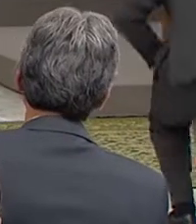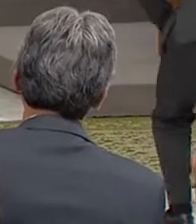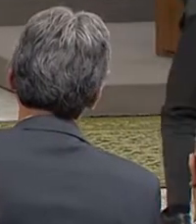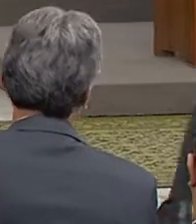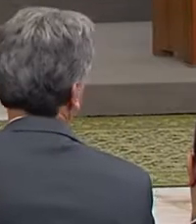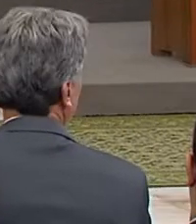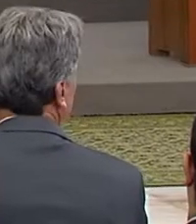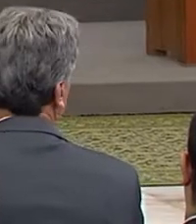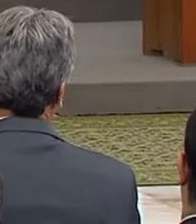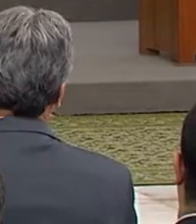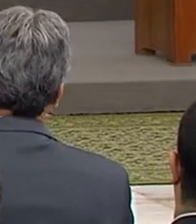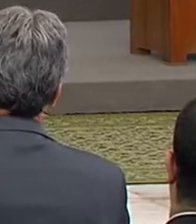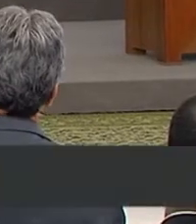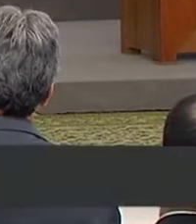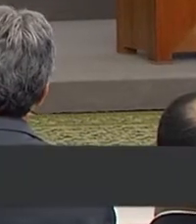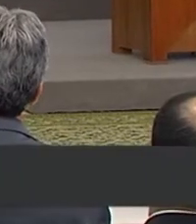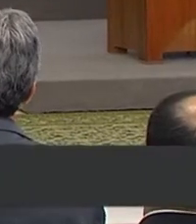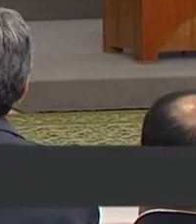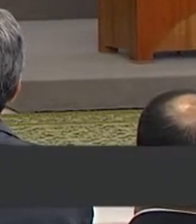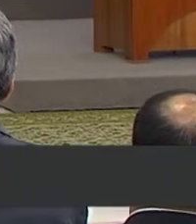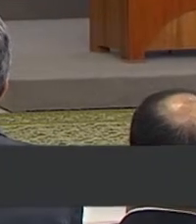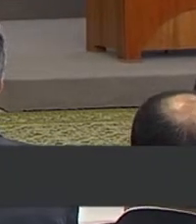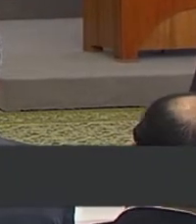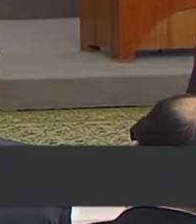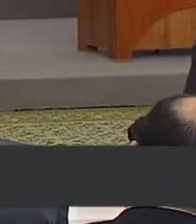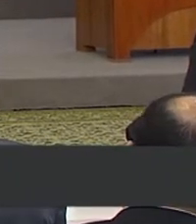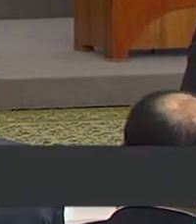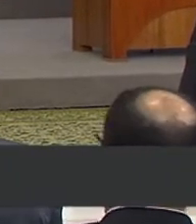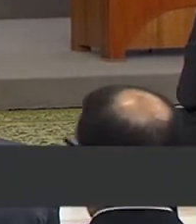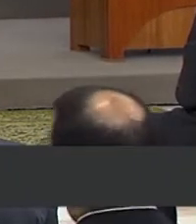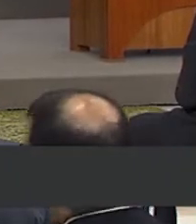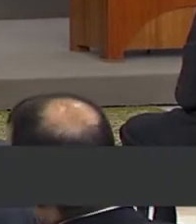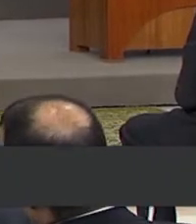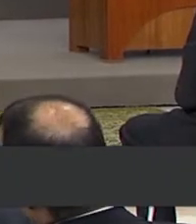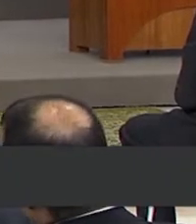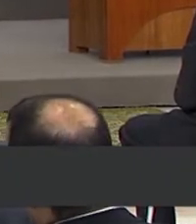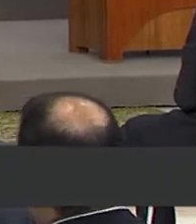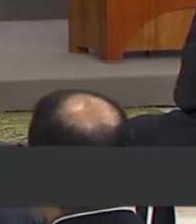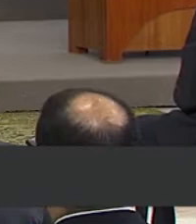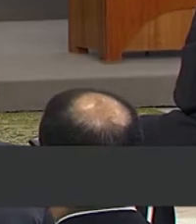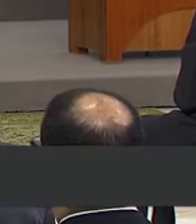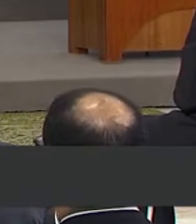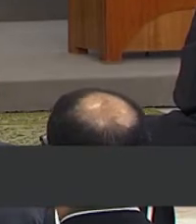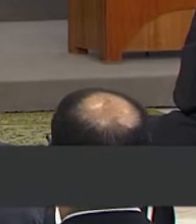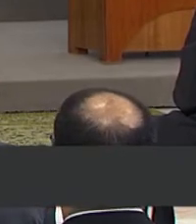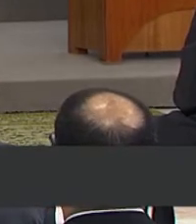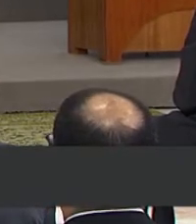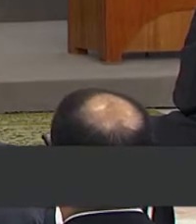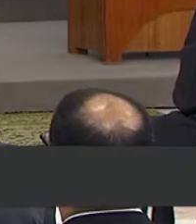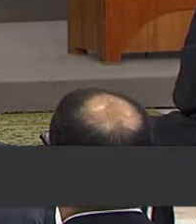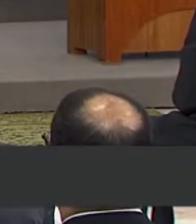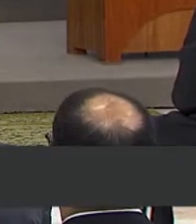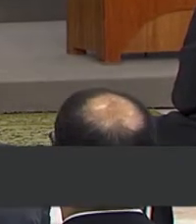cerimônia ouviremos o diretor geral da agência nacional de energia elétrica andré pepitone